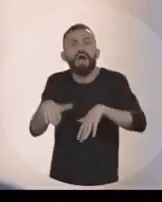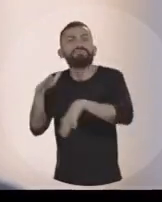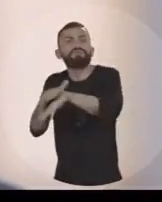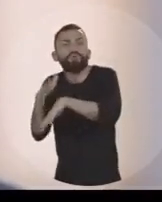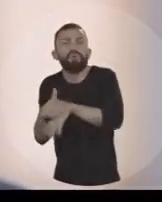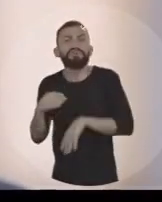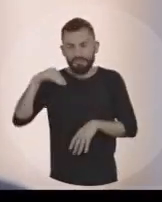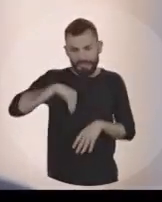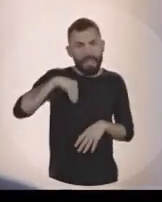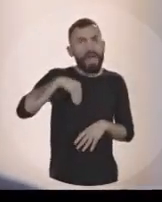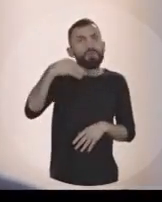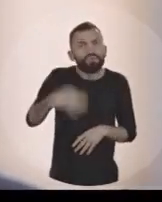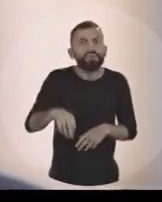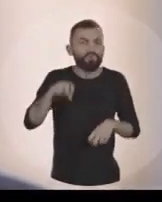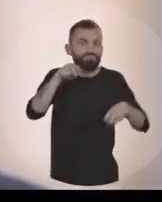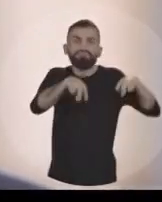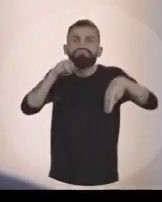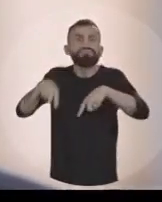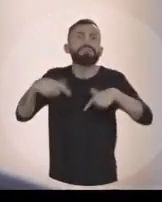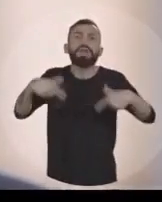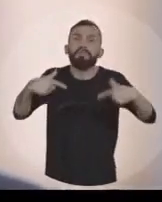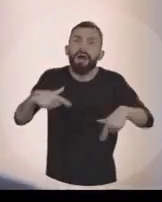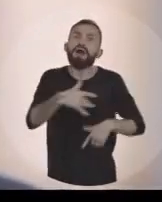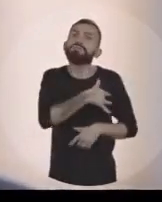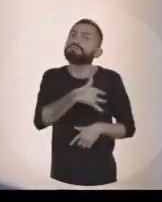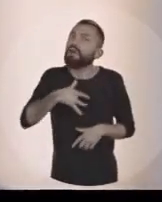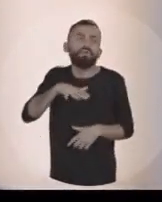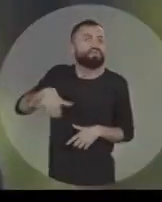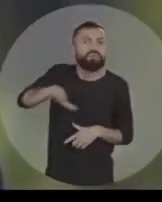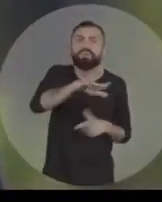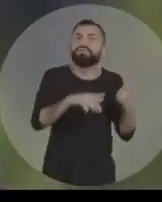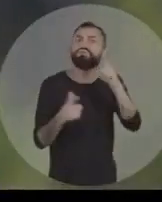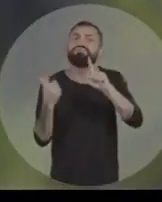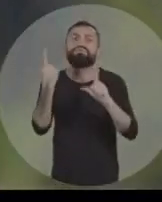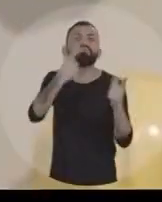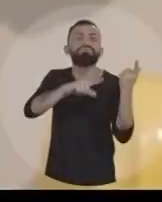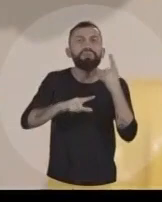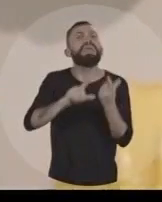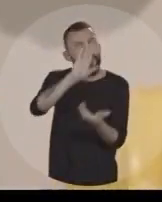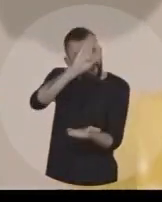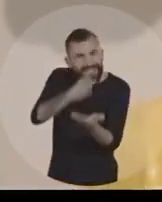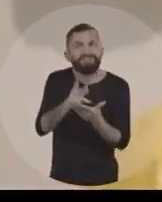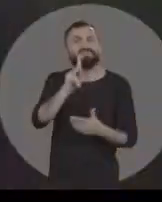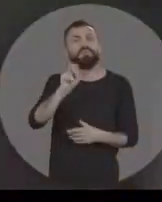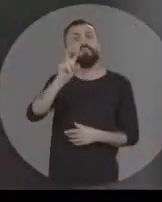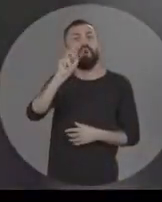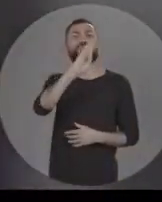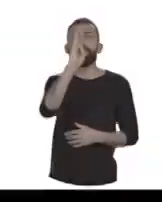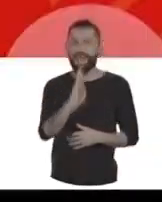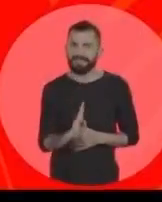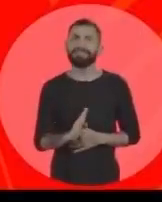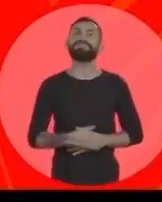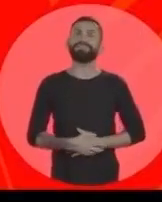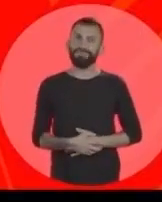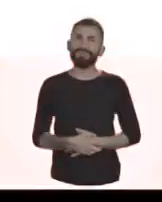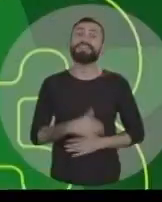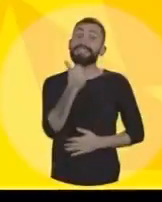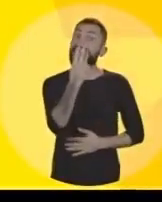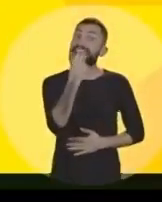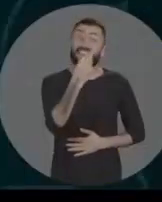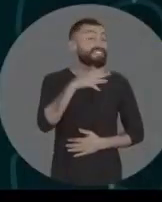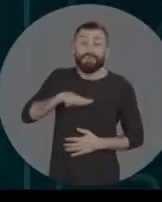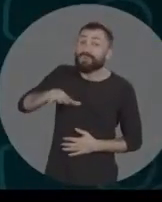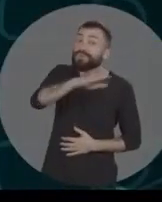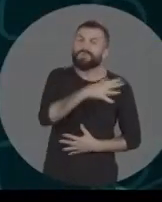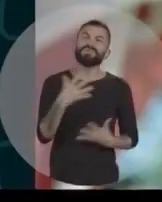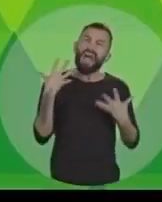emprego, salário justo, saúde, educação e oportunidades para todos. Eu acredito no Brasil e no povo brasileiro. É